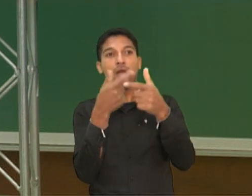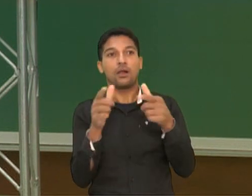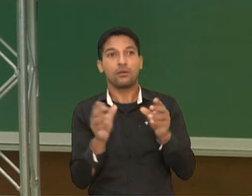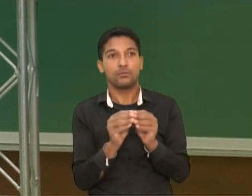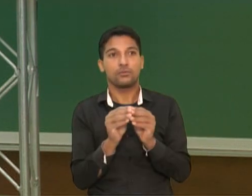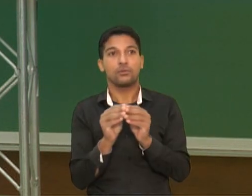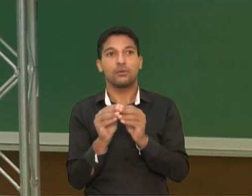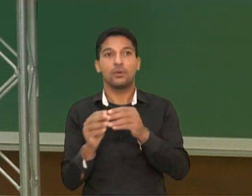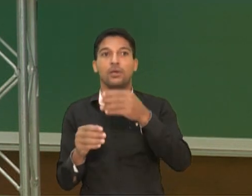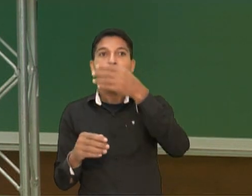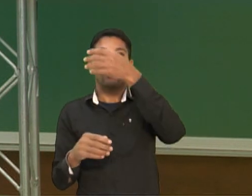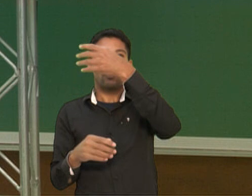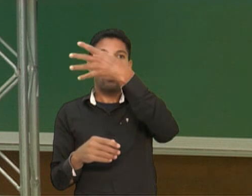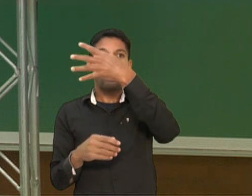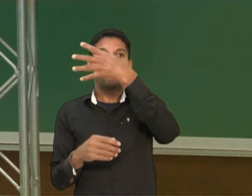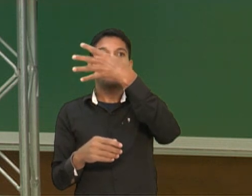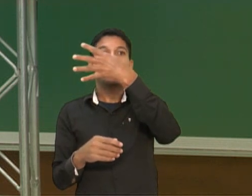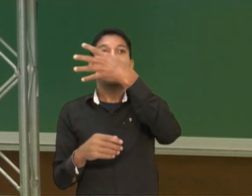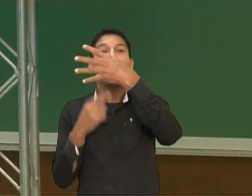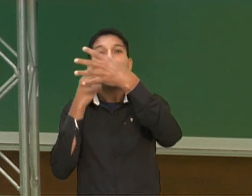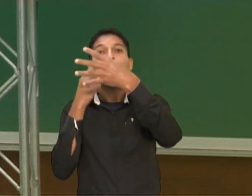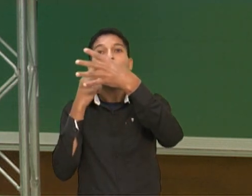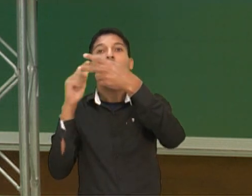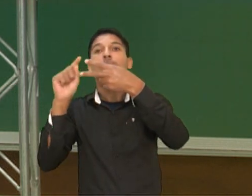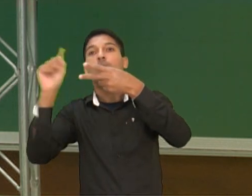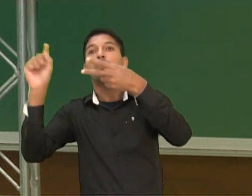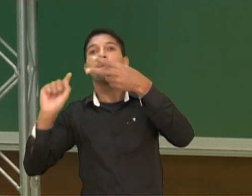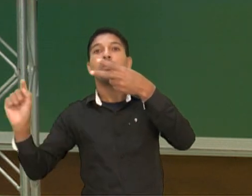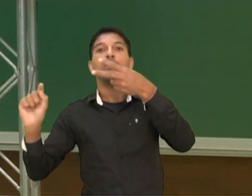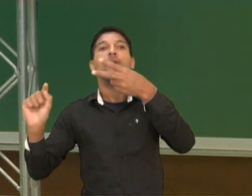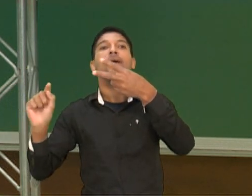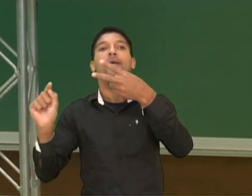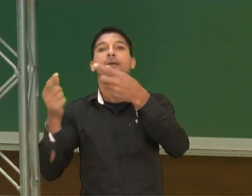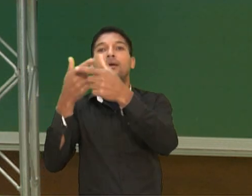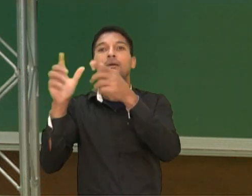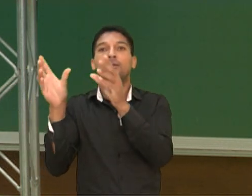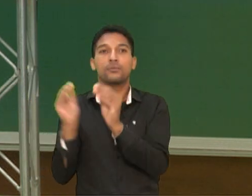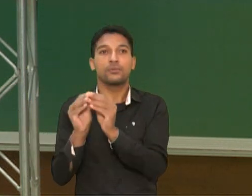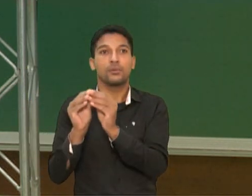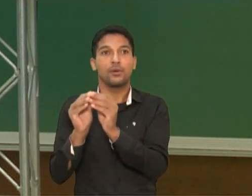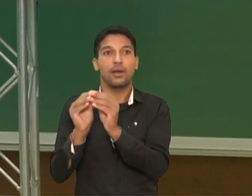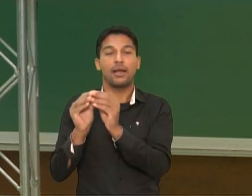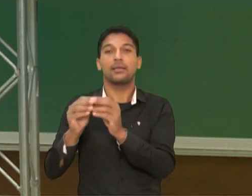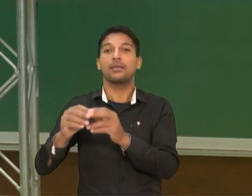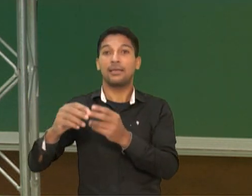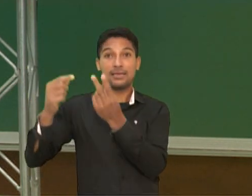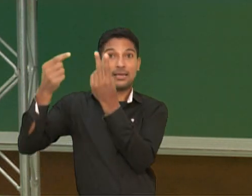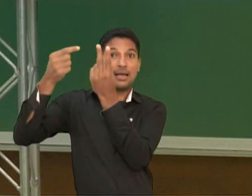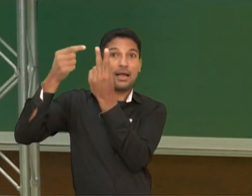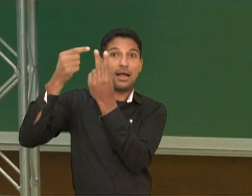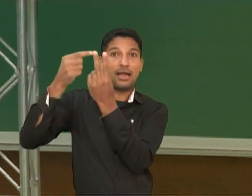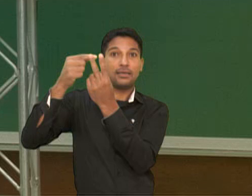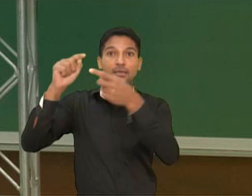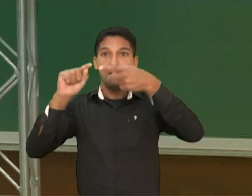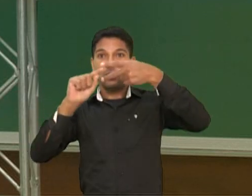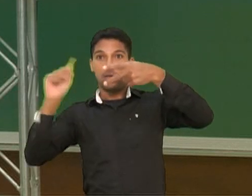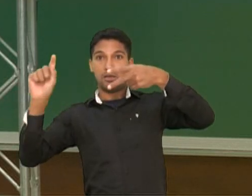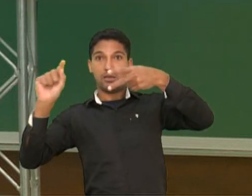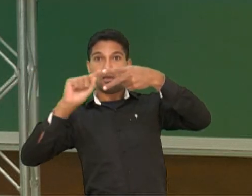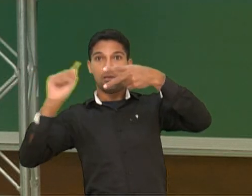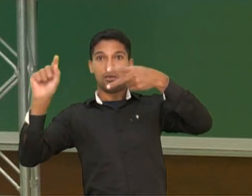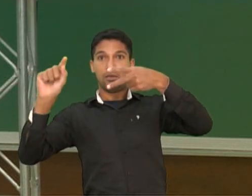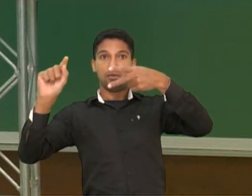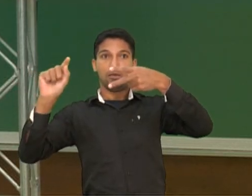denominador dos dois. Então simplificado, eu fiquei com a primeira raiz, 1 mais i dividido por 2 e a segunda